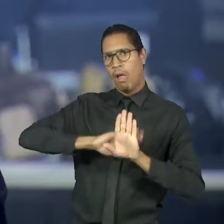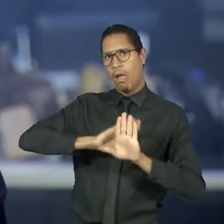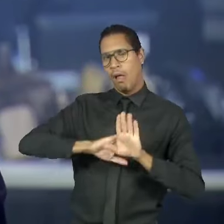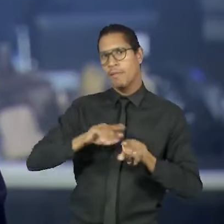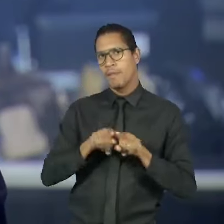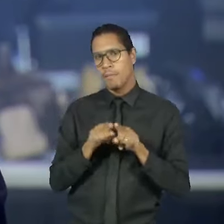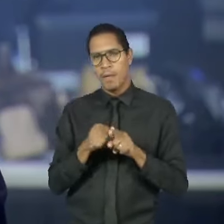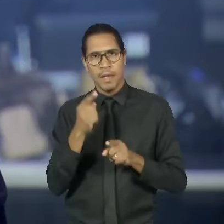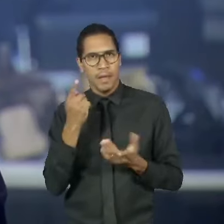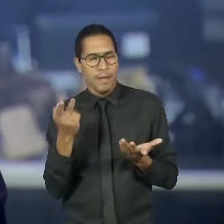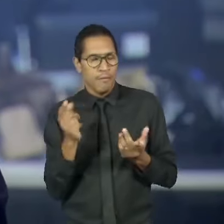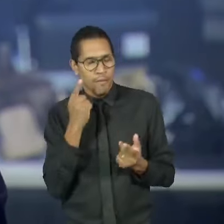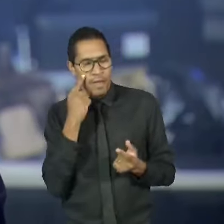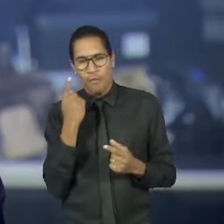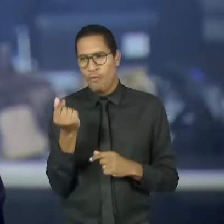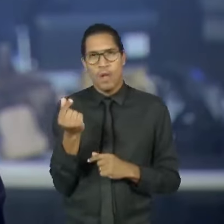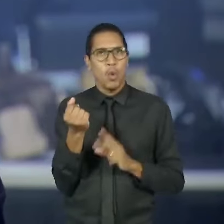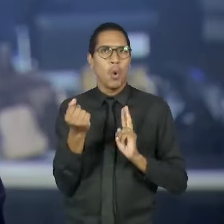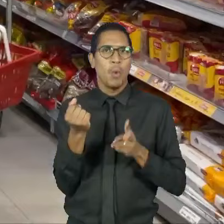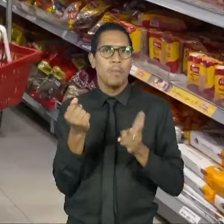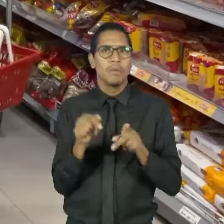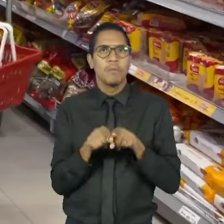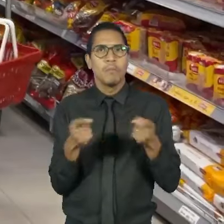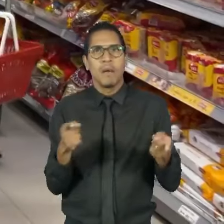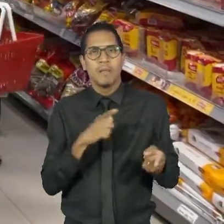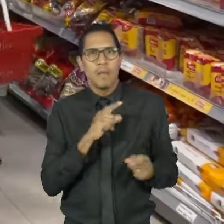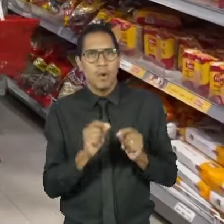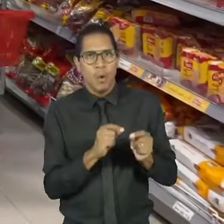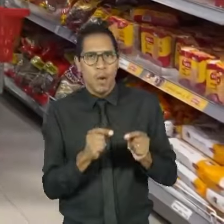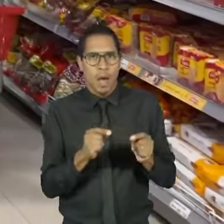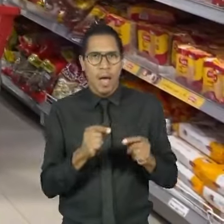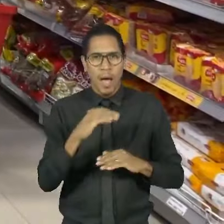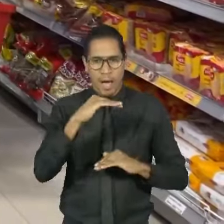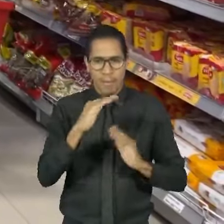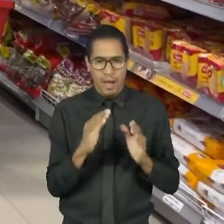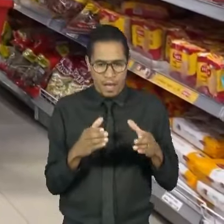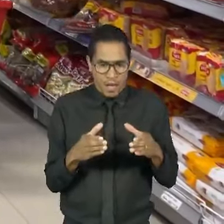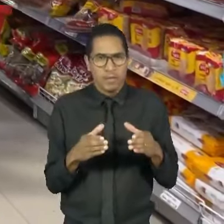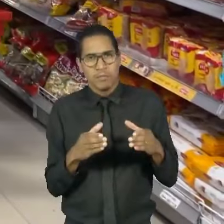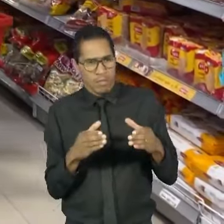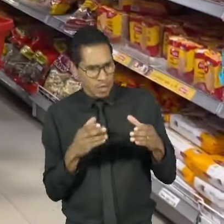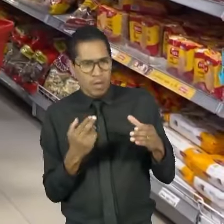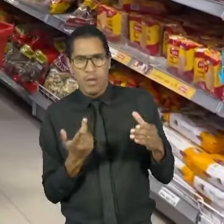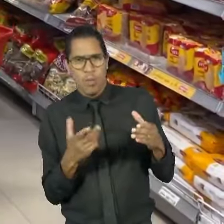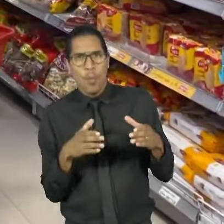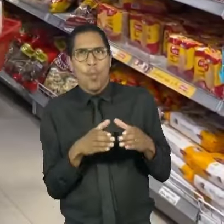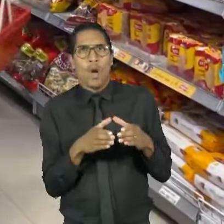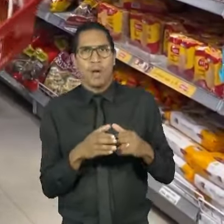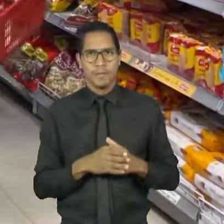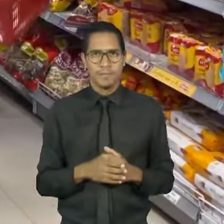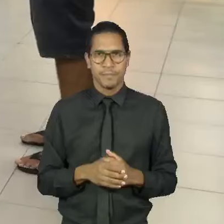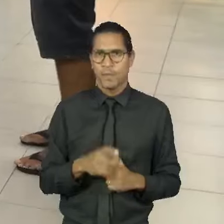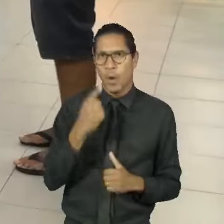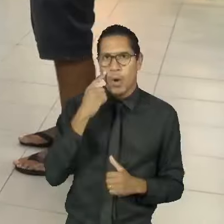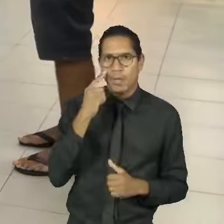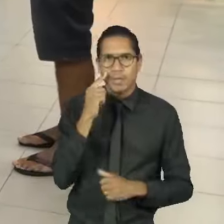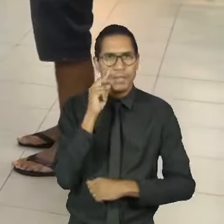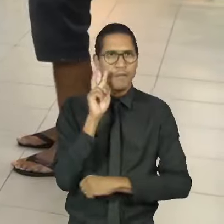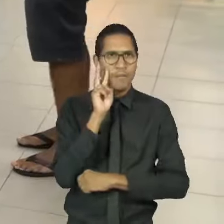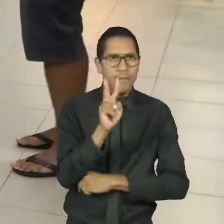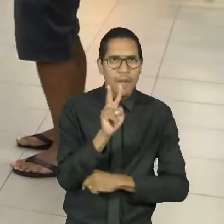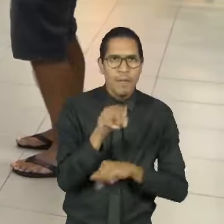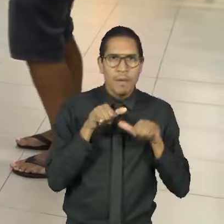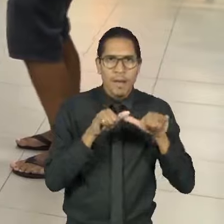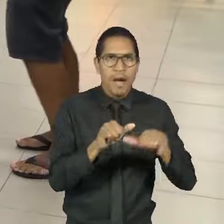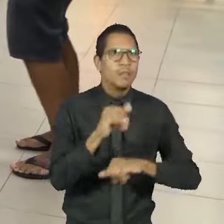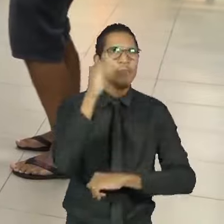poder de compra em tempos de inflação alta a primeira olhada na prateleira não é tão simples perceber mas quem vai